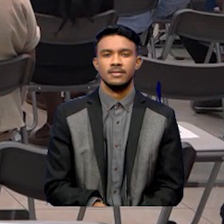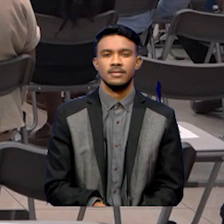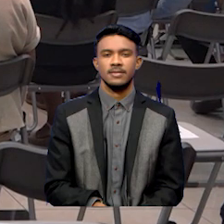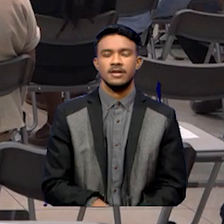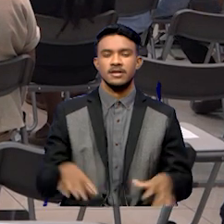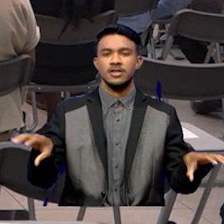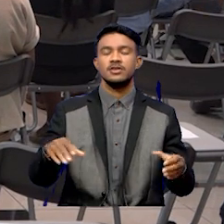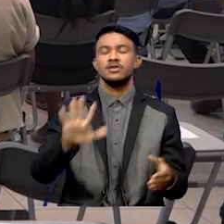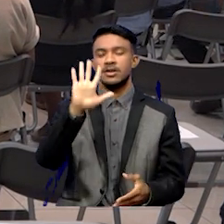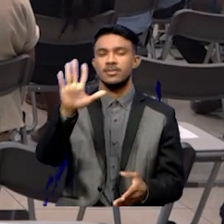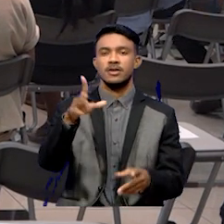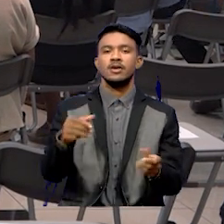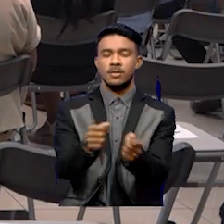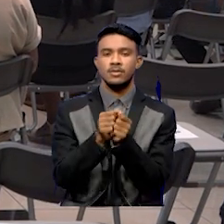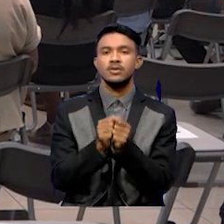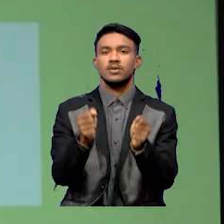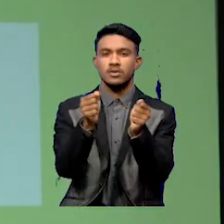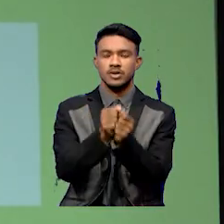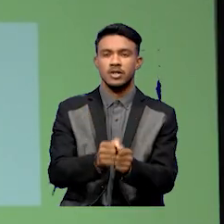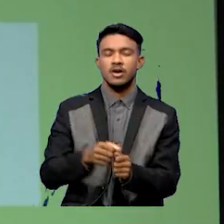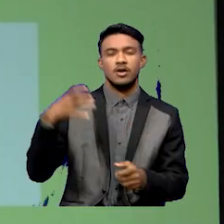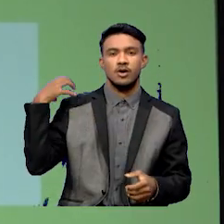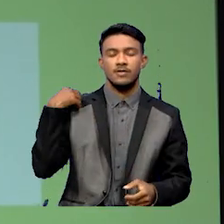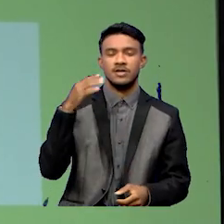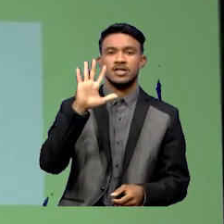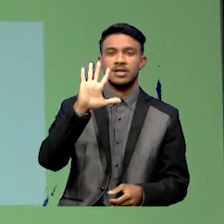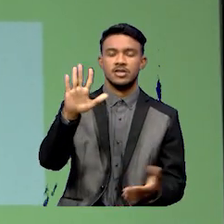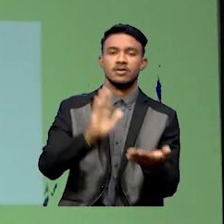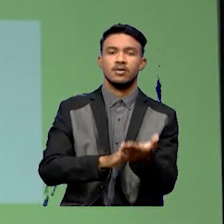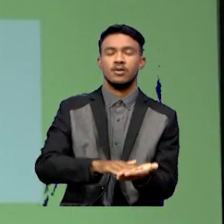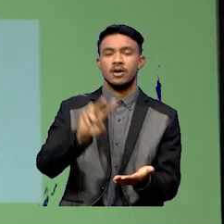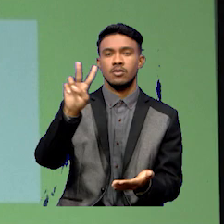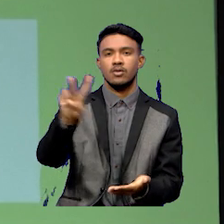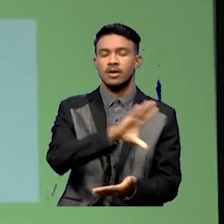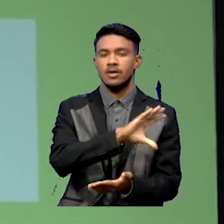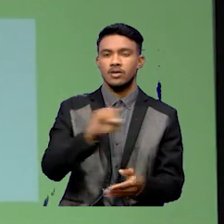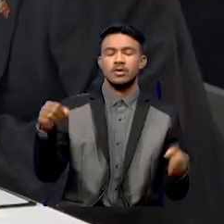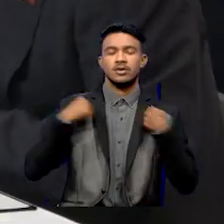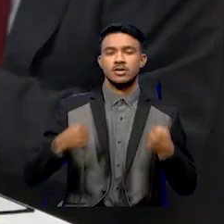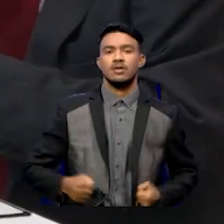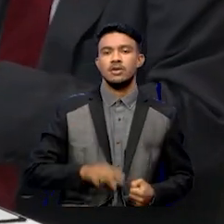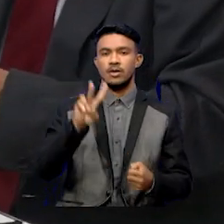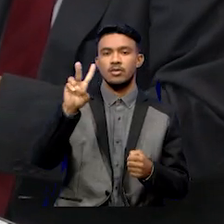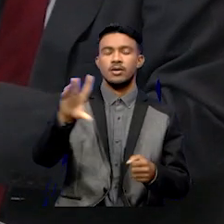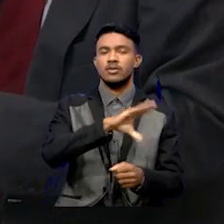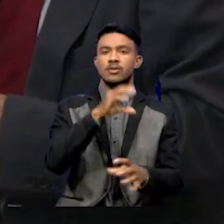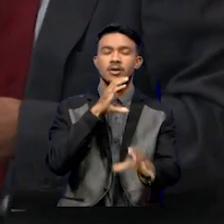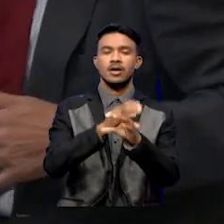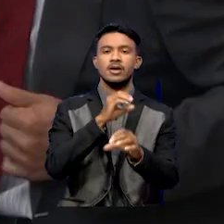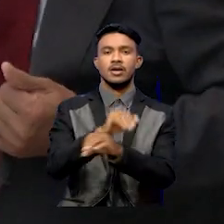Projeto Lima é composto de construção de edifício escolar rua, posto de saúde rua, inclui fornecimento de carreta para bombeiros